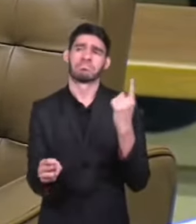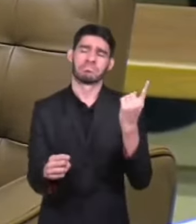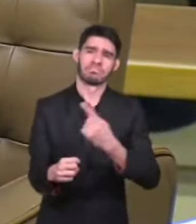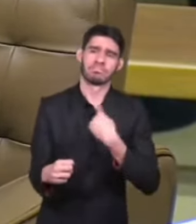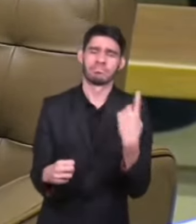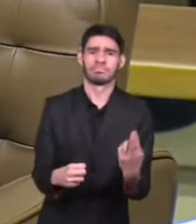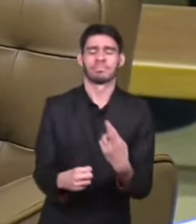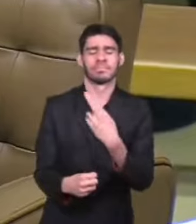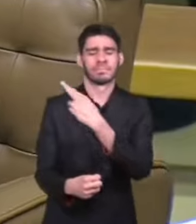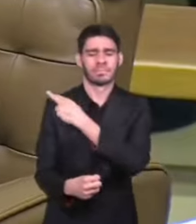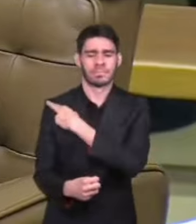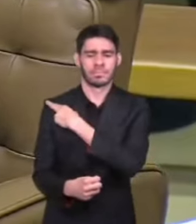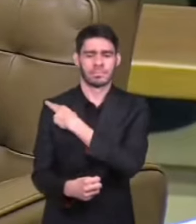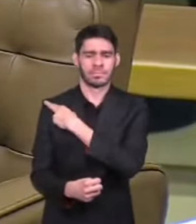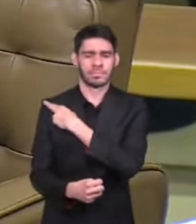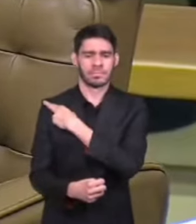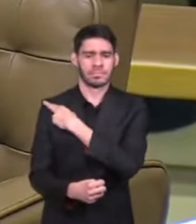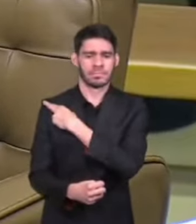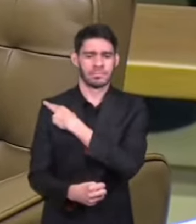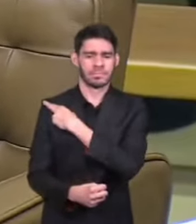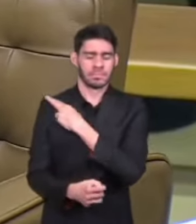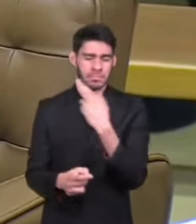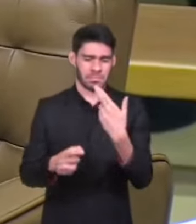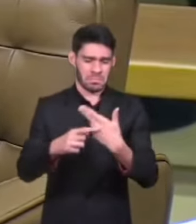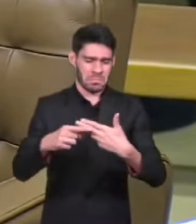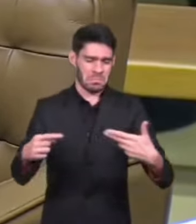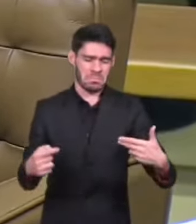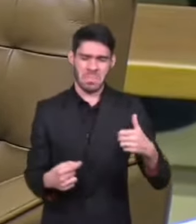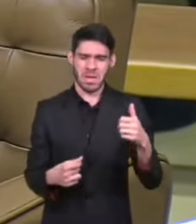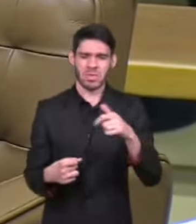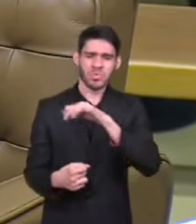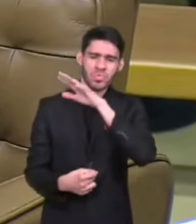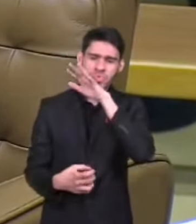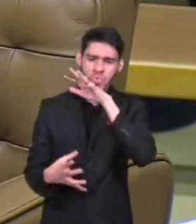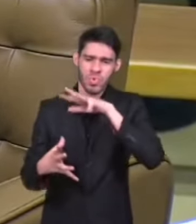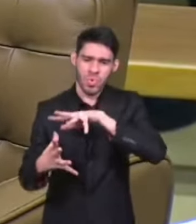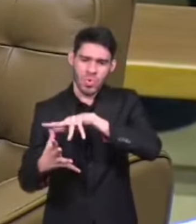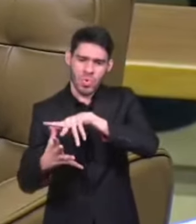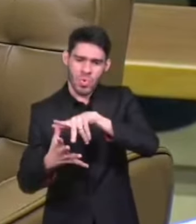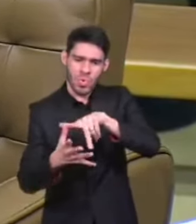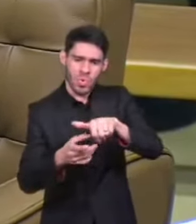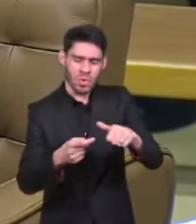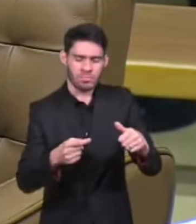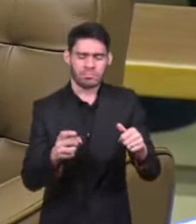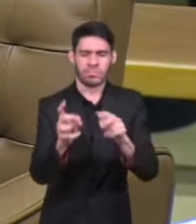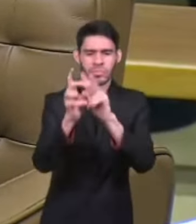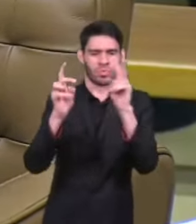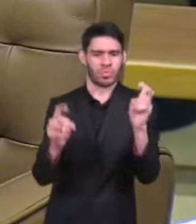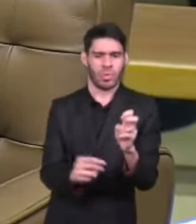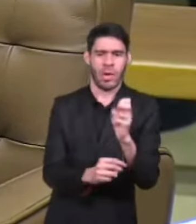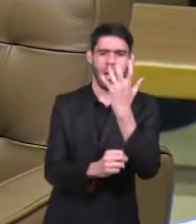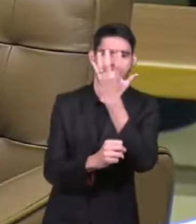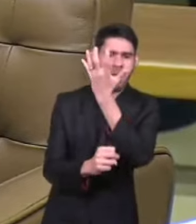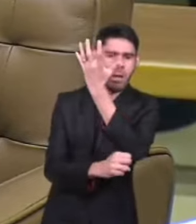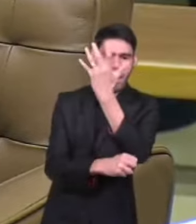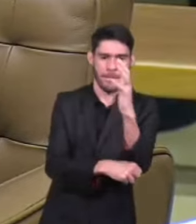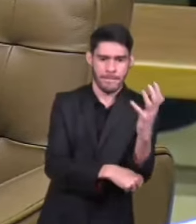responsáveis pelas mazelas do mundo em questão ambiental. Nós chegamos já